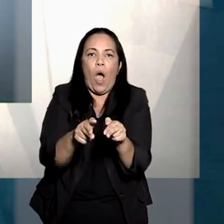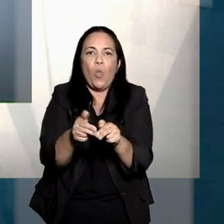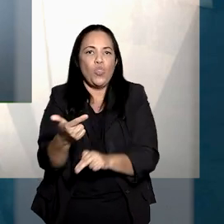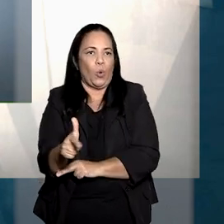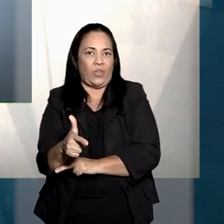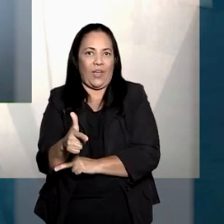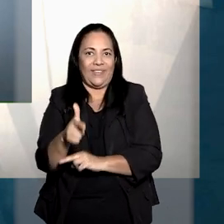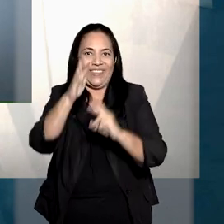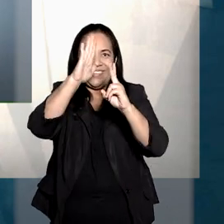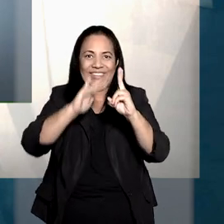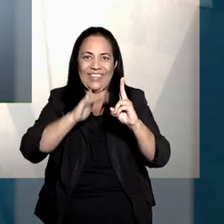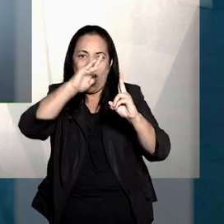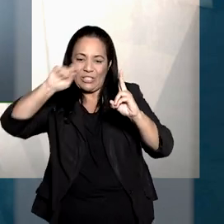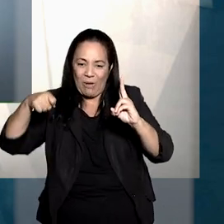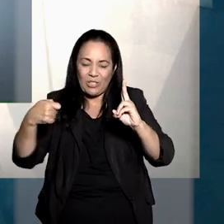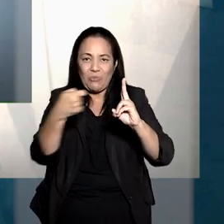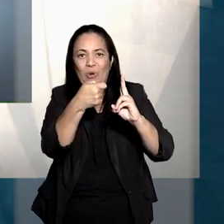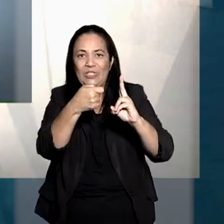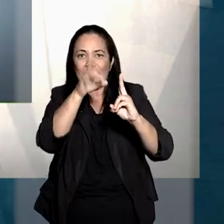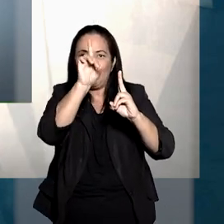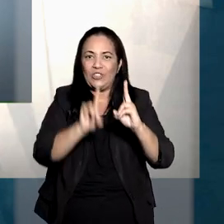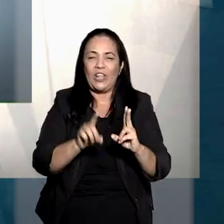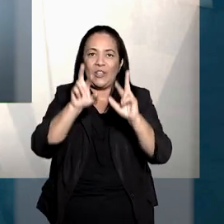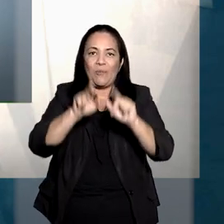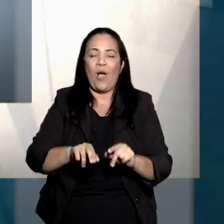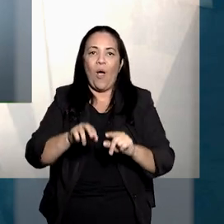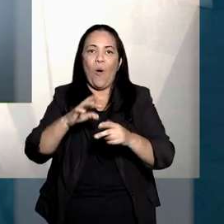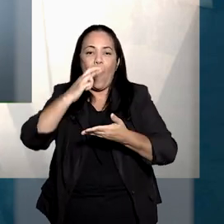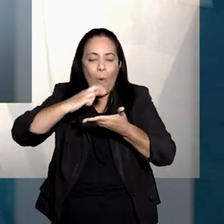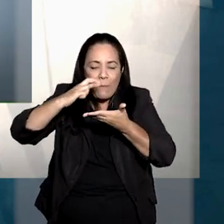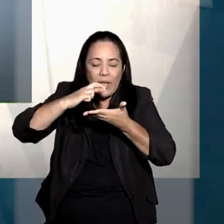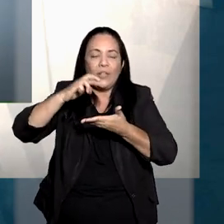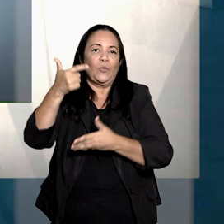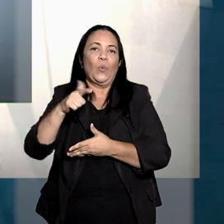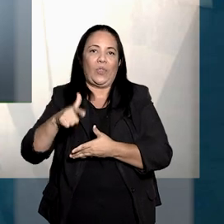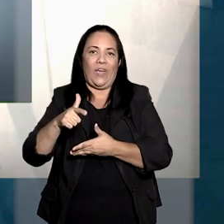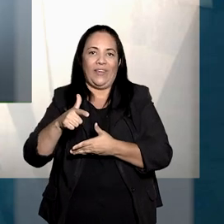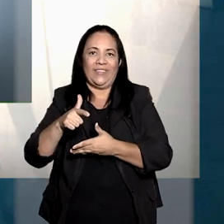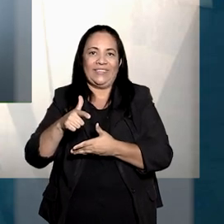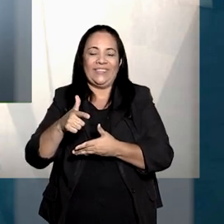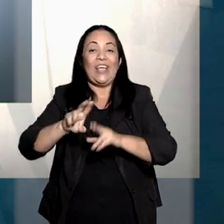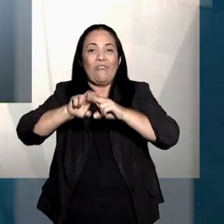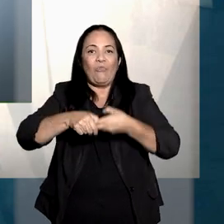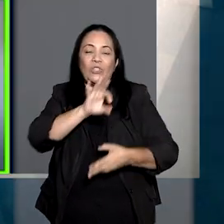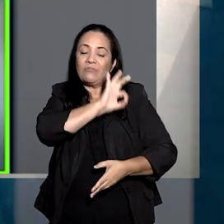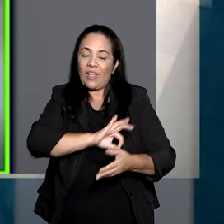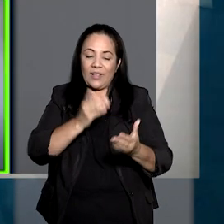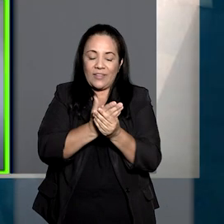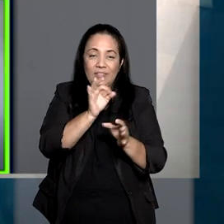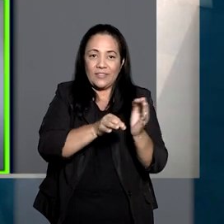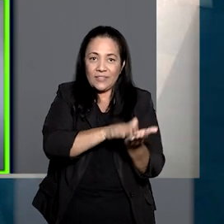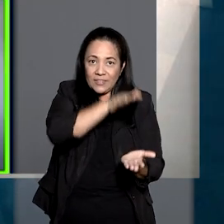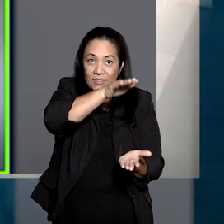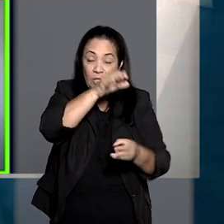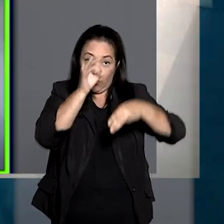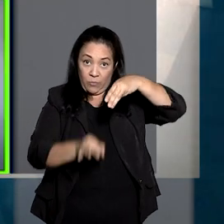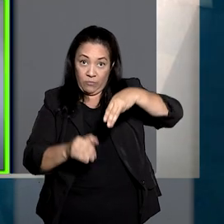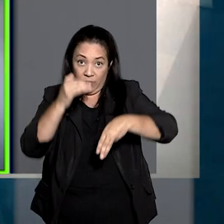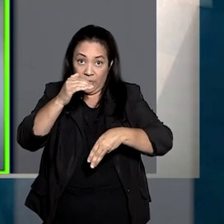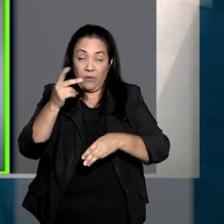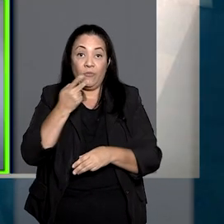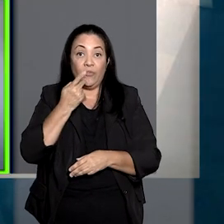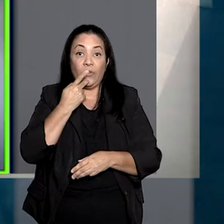direitos das partes do processo como de receber intimação de todos os atos processuais mas o relator